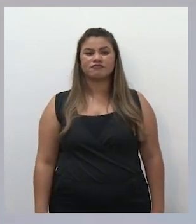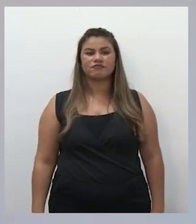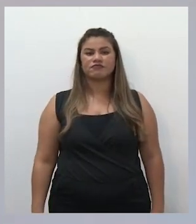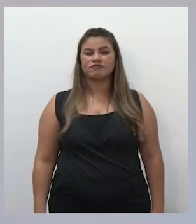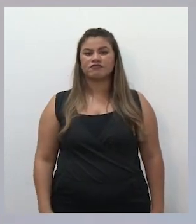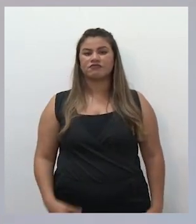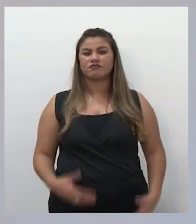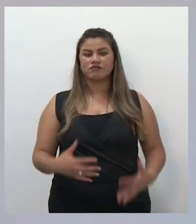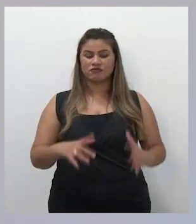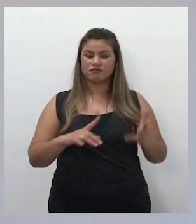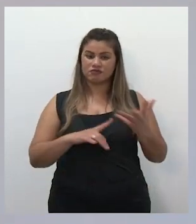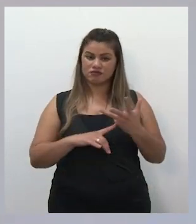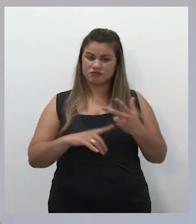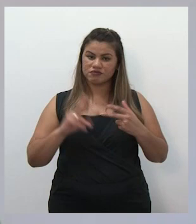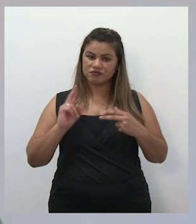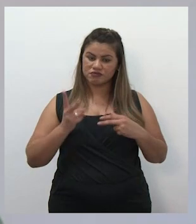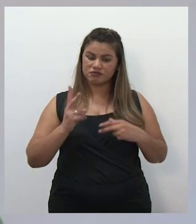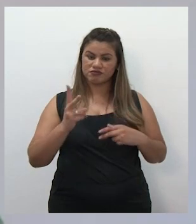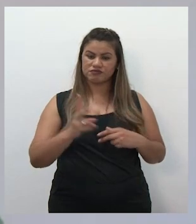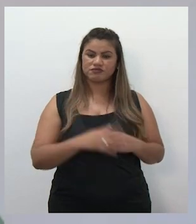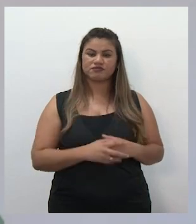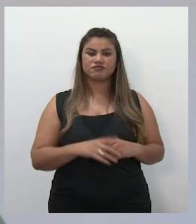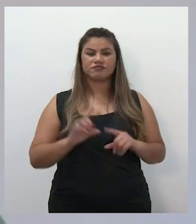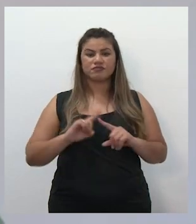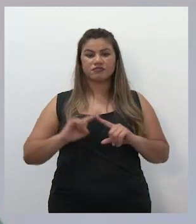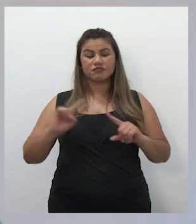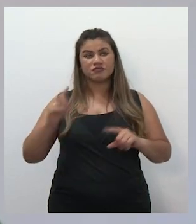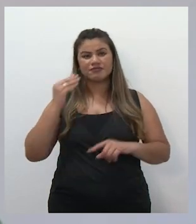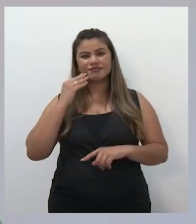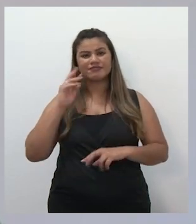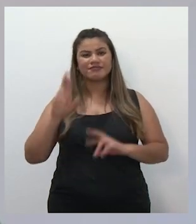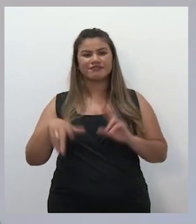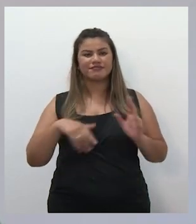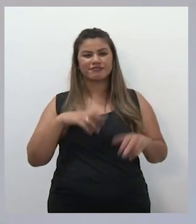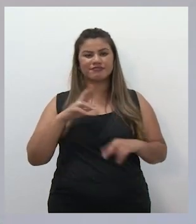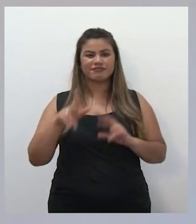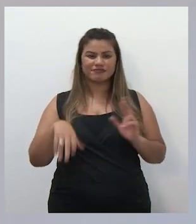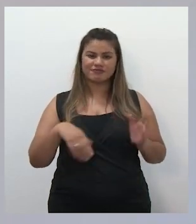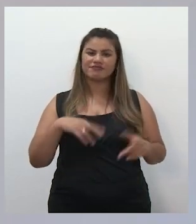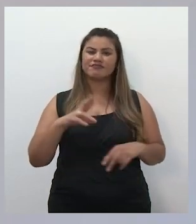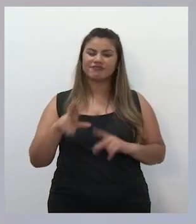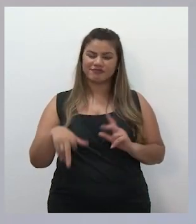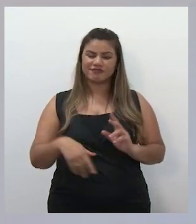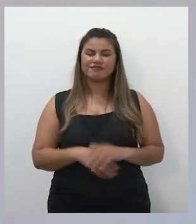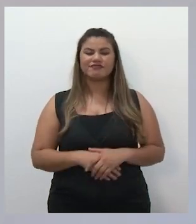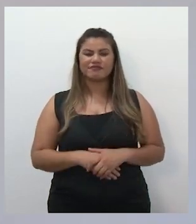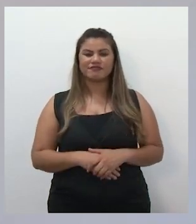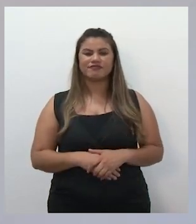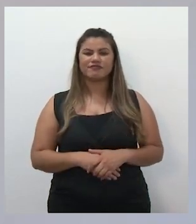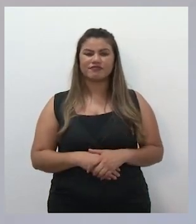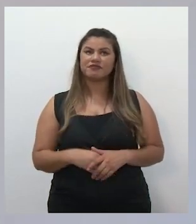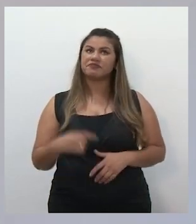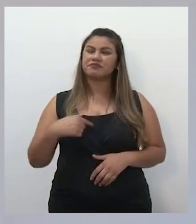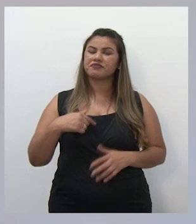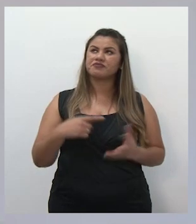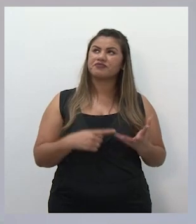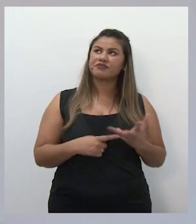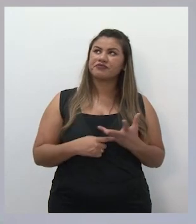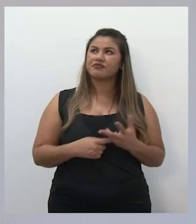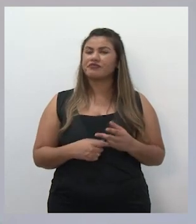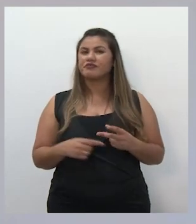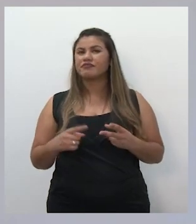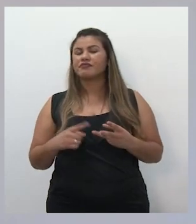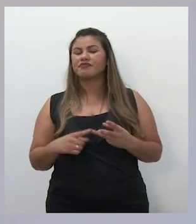a nossa especificidade, mas sair da caixinha. Tem um momento que a gente tem que sair dessa caixinha. Eu sou arte, eu sou